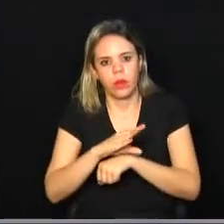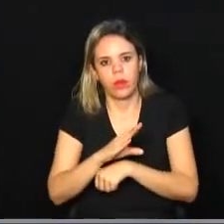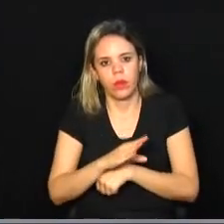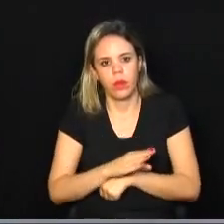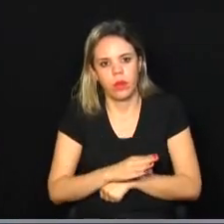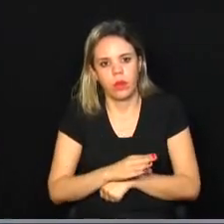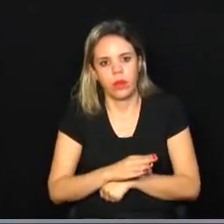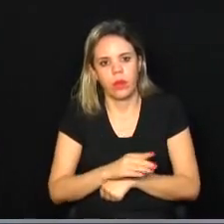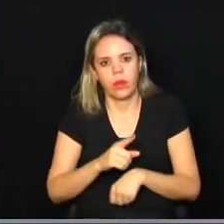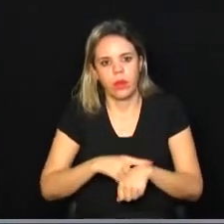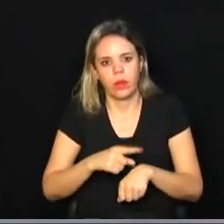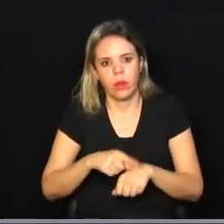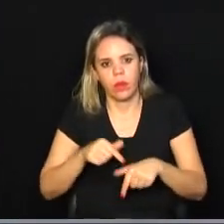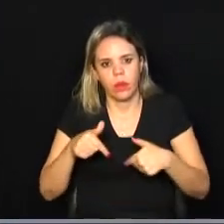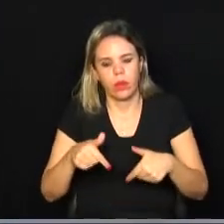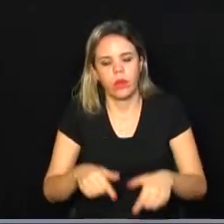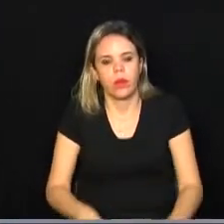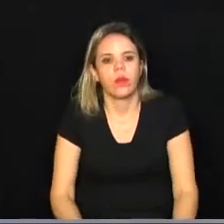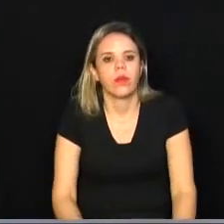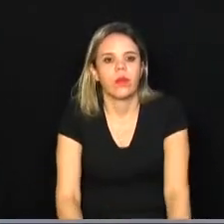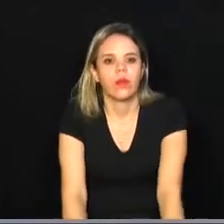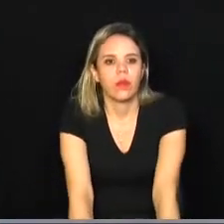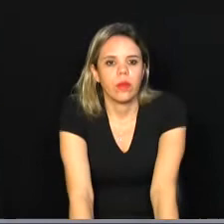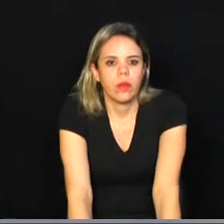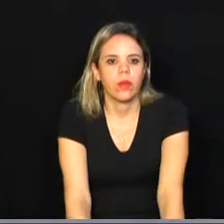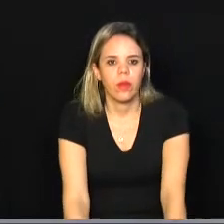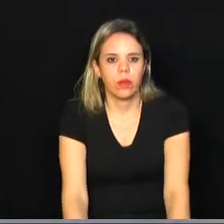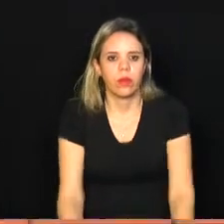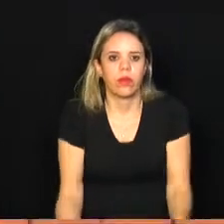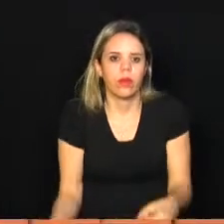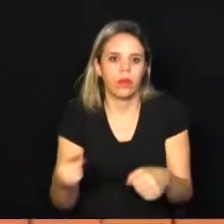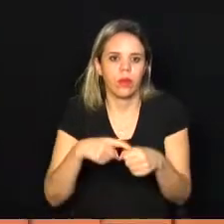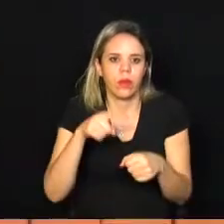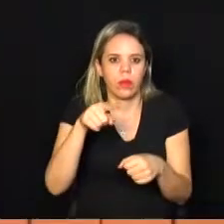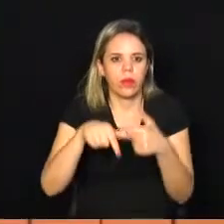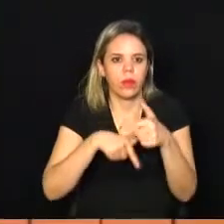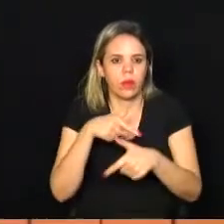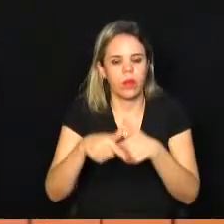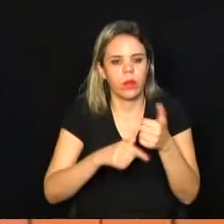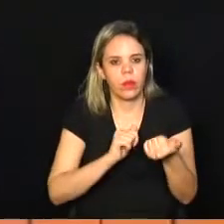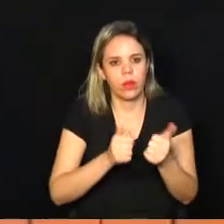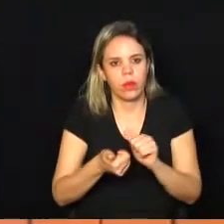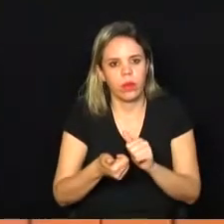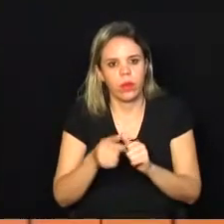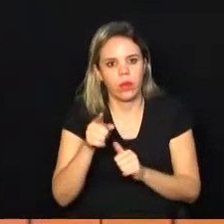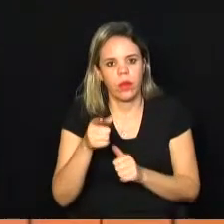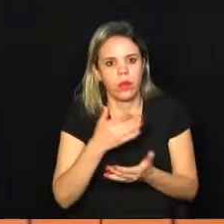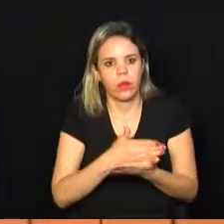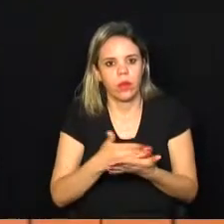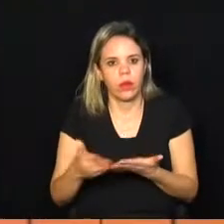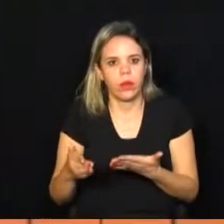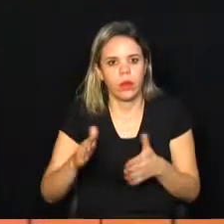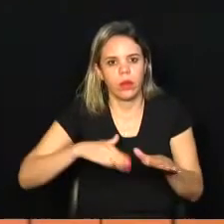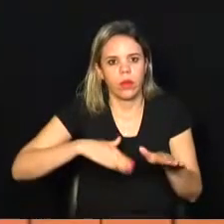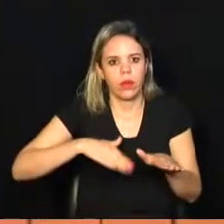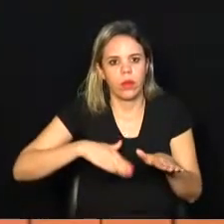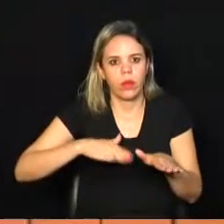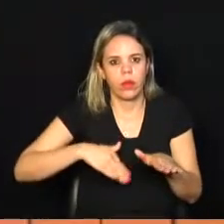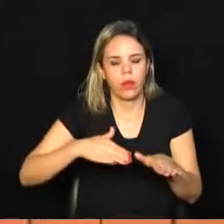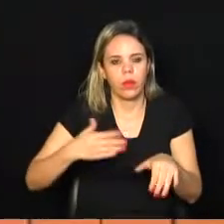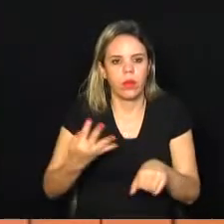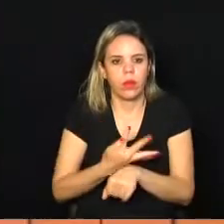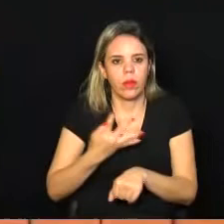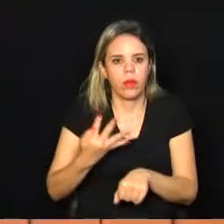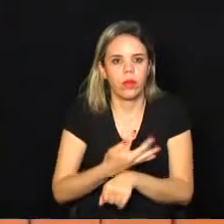consideração na hora de atuar. Voltando para a sua trajetória no esporte, você começou na natação, passou